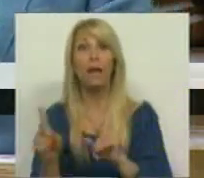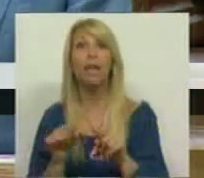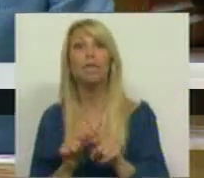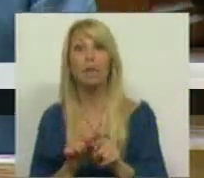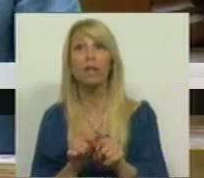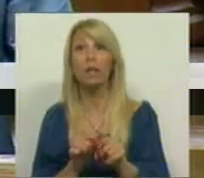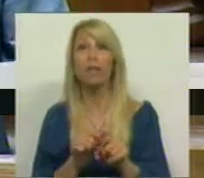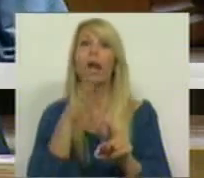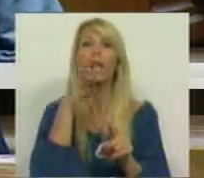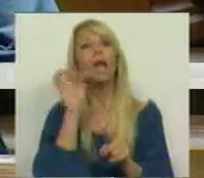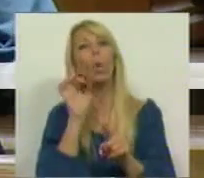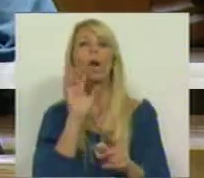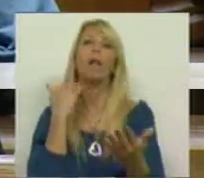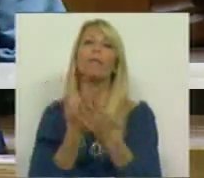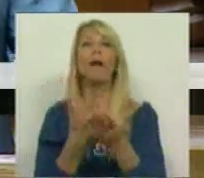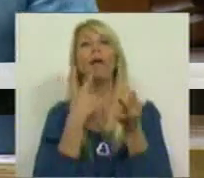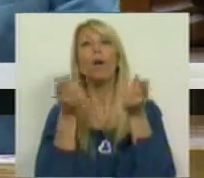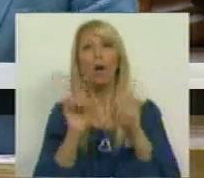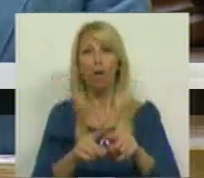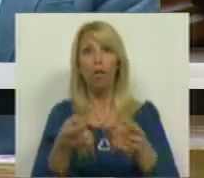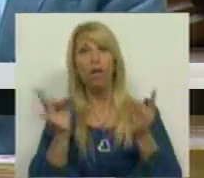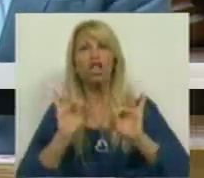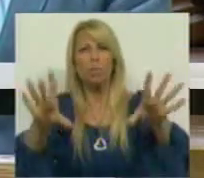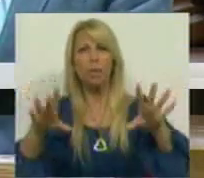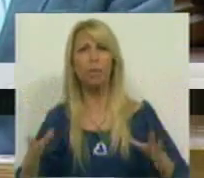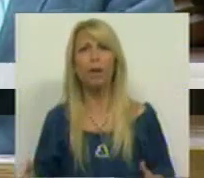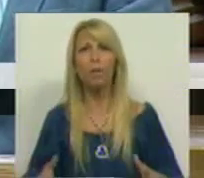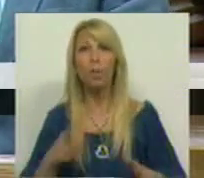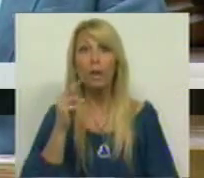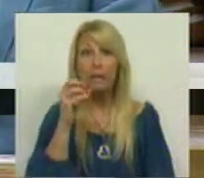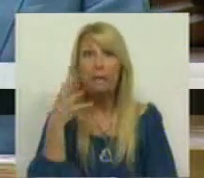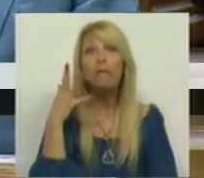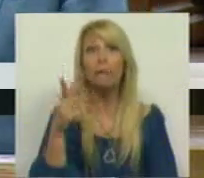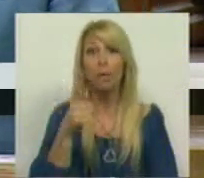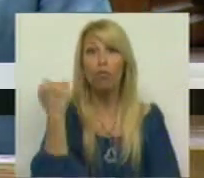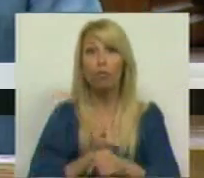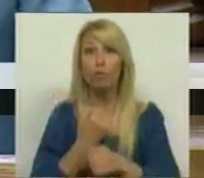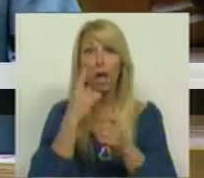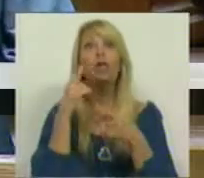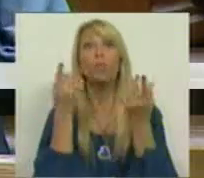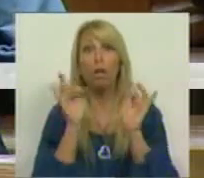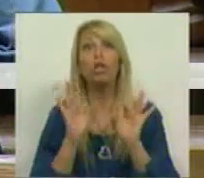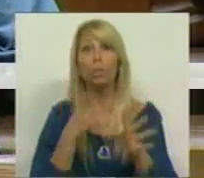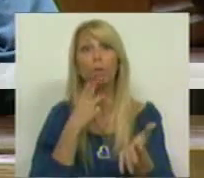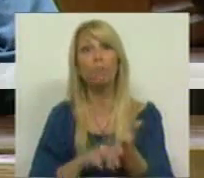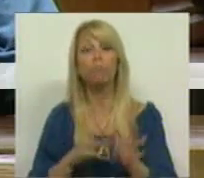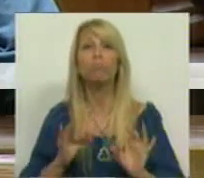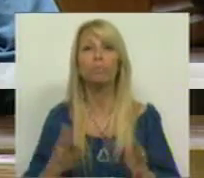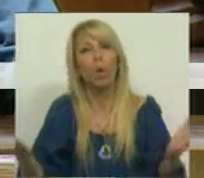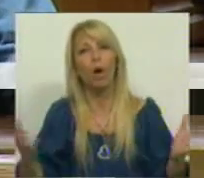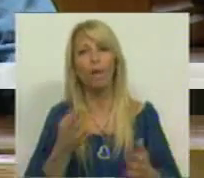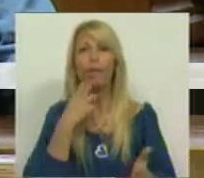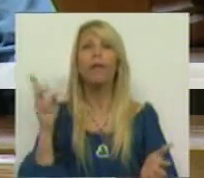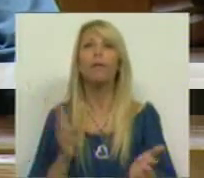que chama a requalificar ao despedimento e diz que pelo menos 30 mil funcionários públicos irão ser despedidos? Ora, a verdade